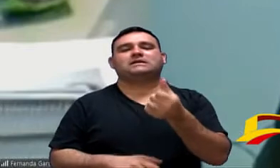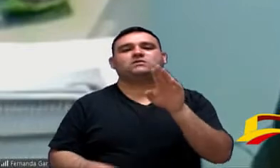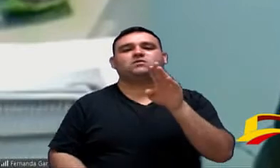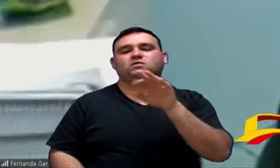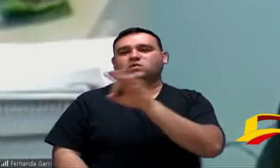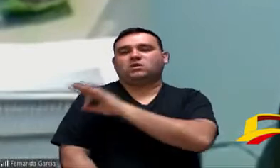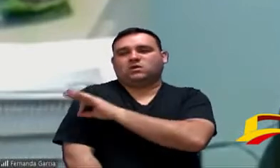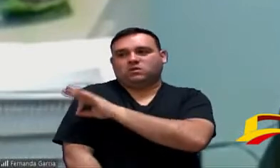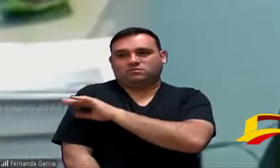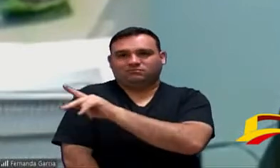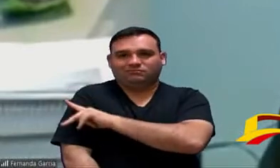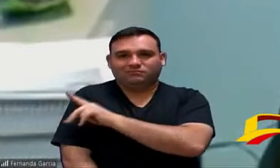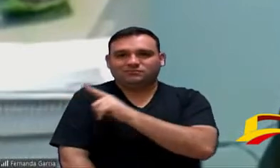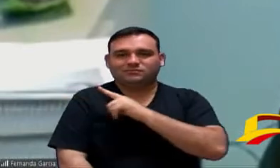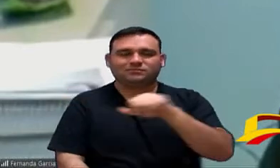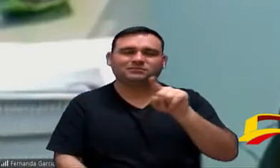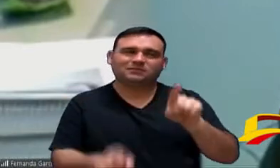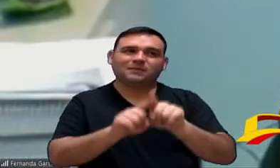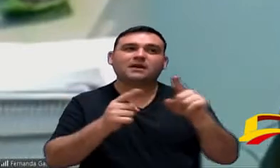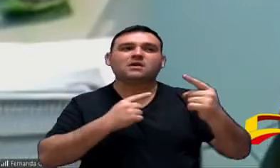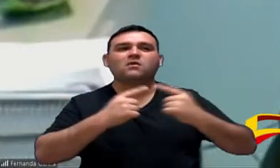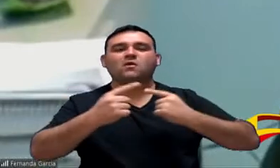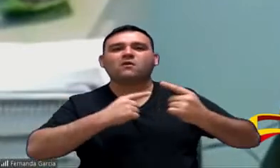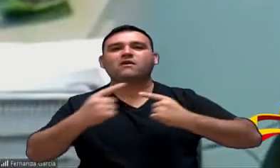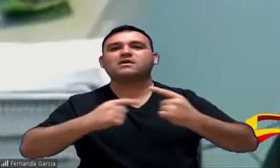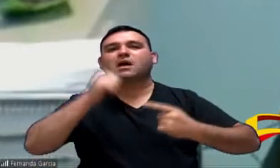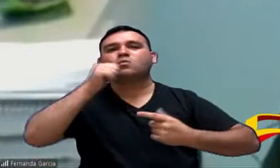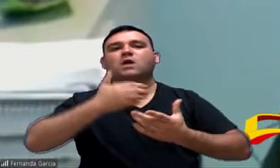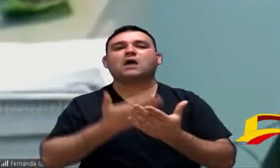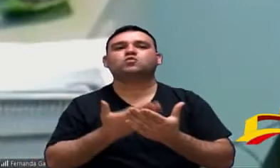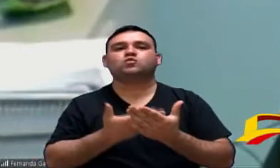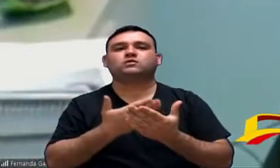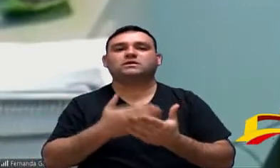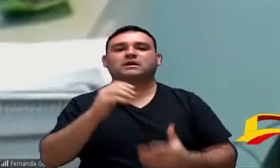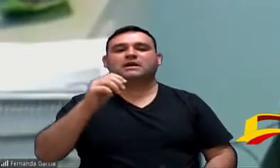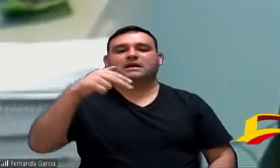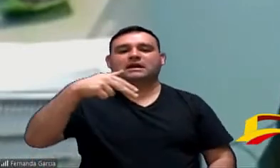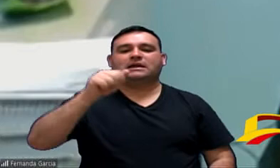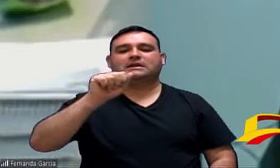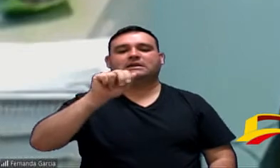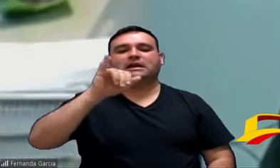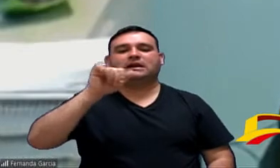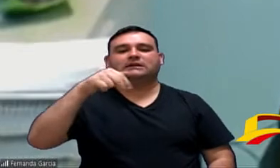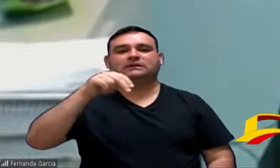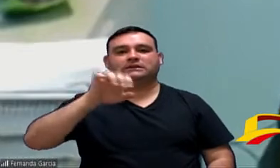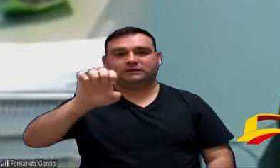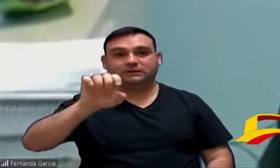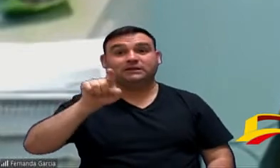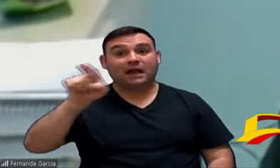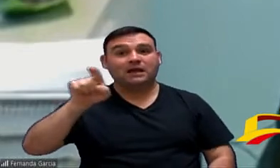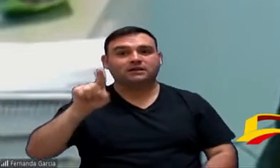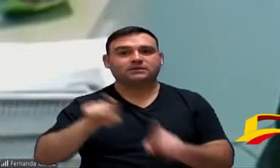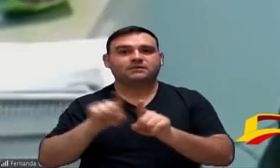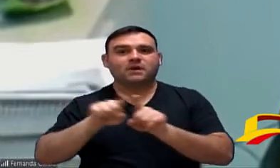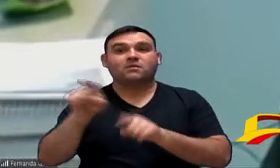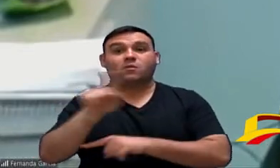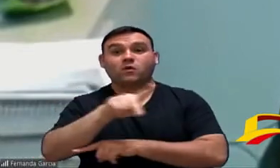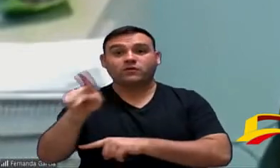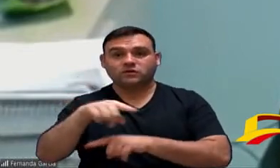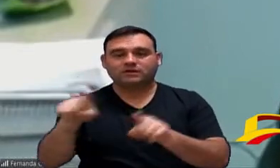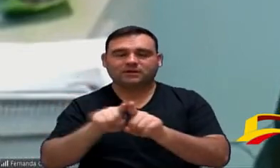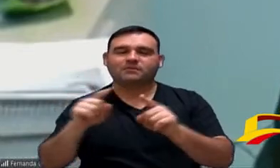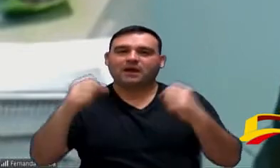fizemos a conversa aqui com a estudante, a Nayane, que estava, conversamos com a professora, né?